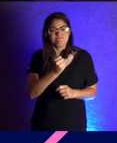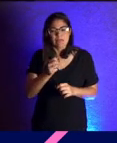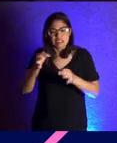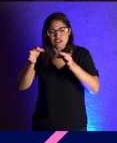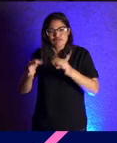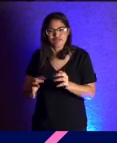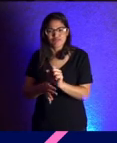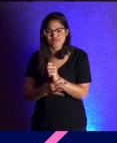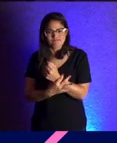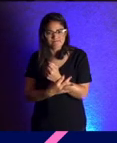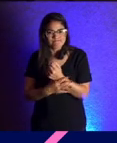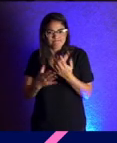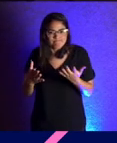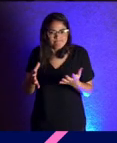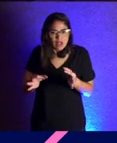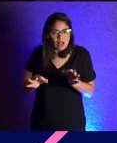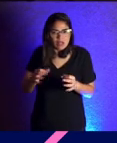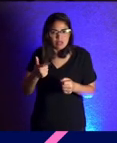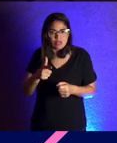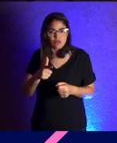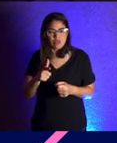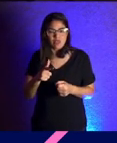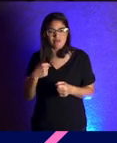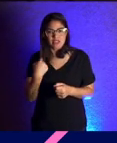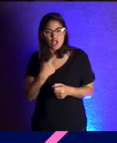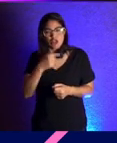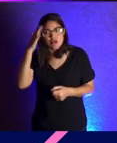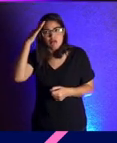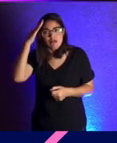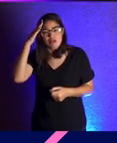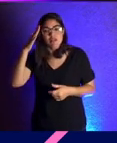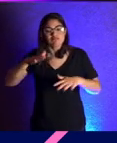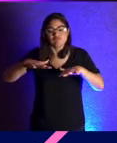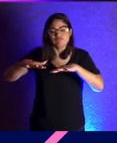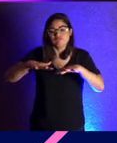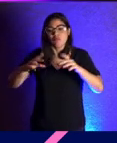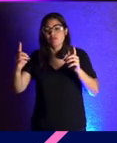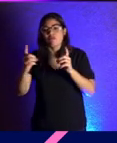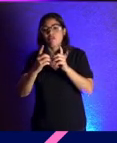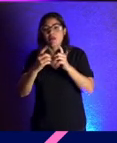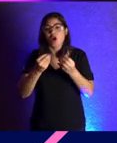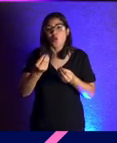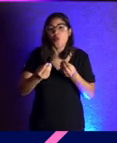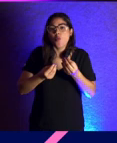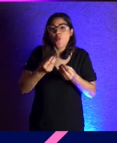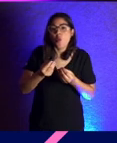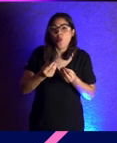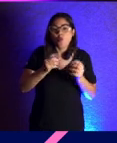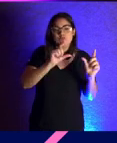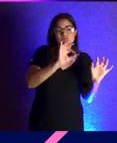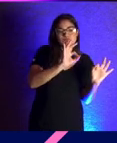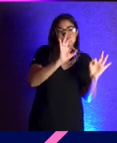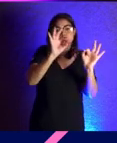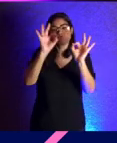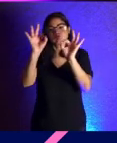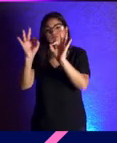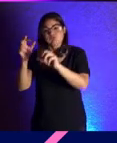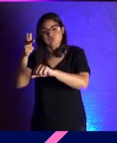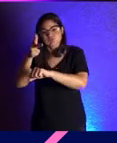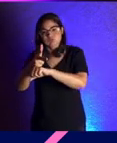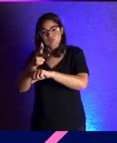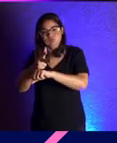reportagem em alguns casos para a gente entender melhor essas dinâmicas, né? Alguns tipos de julgamentos contratados, há muito relato